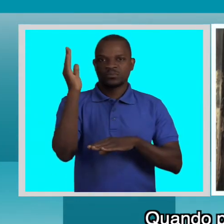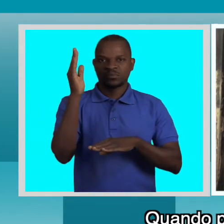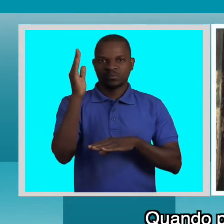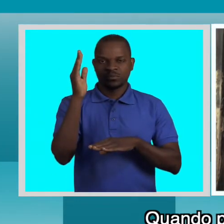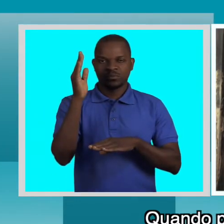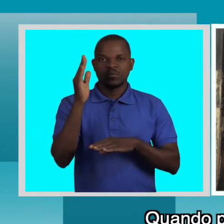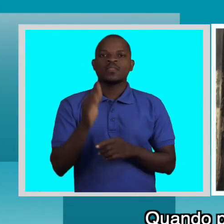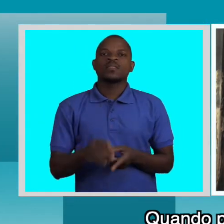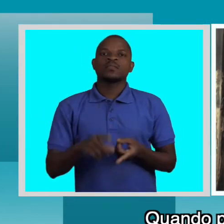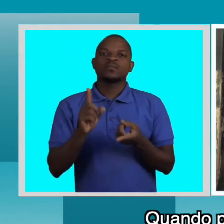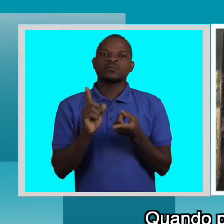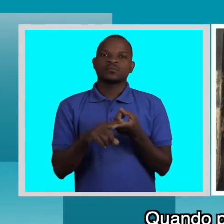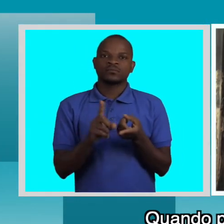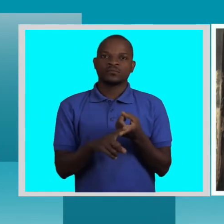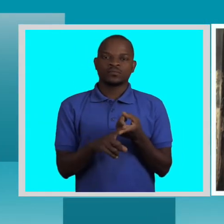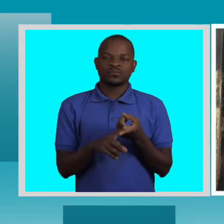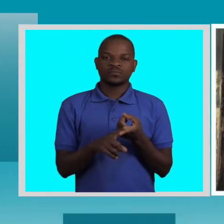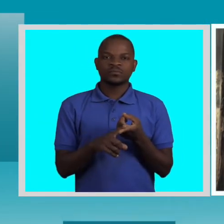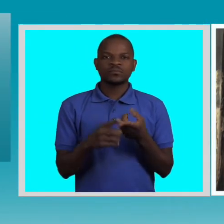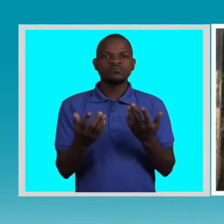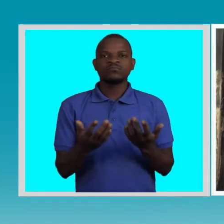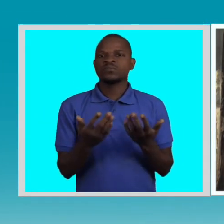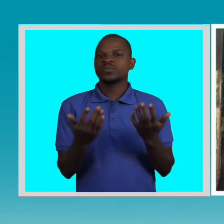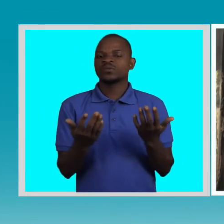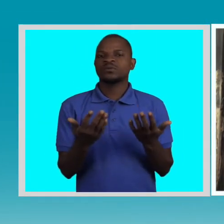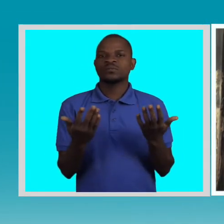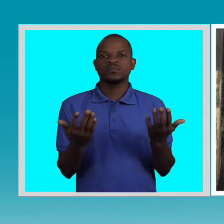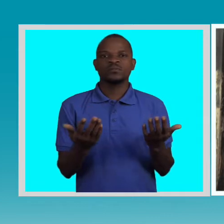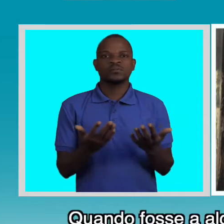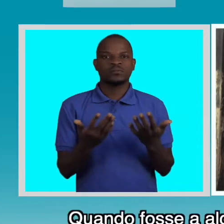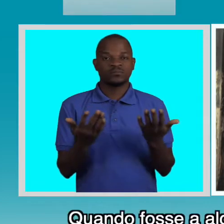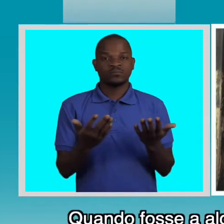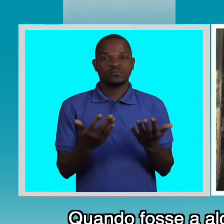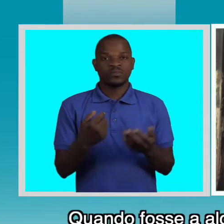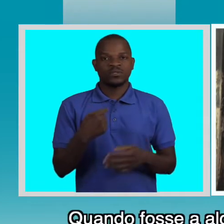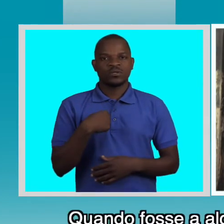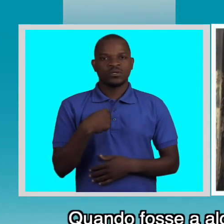na Anca, na bacia, bem dizendo. Sim, então,